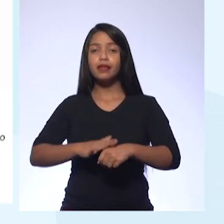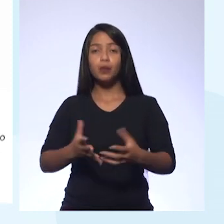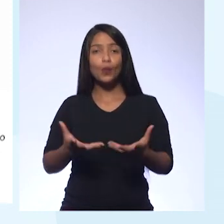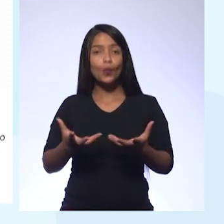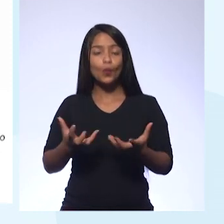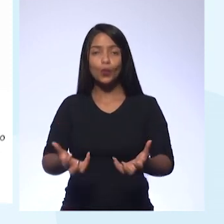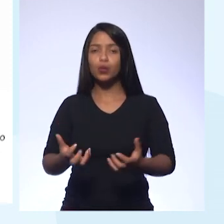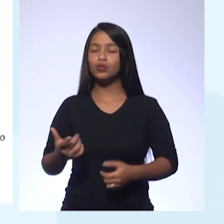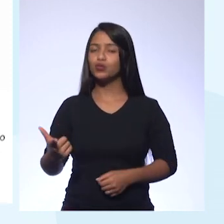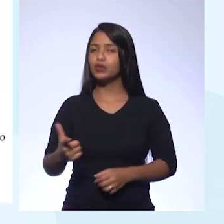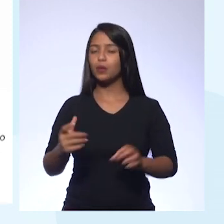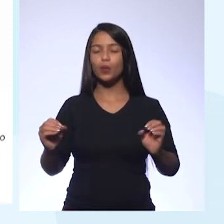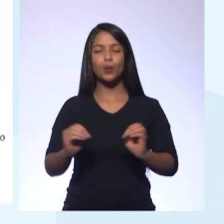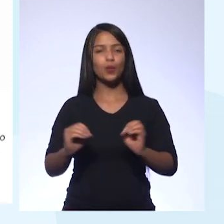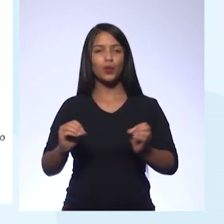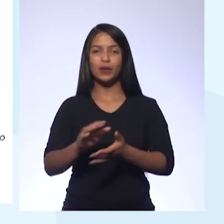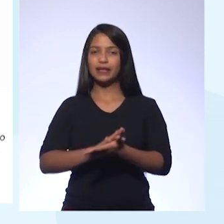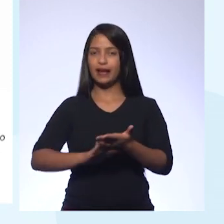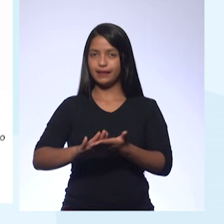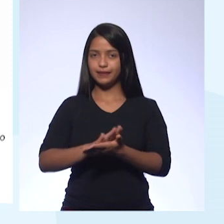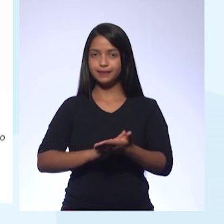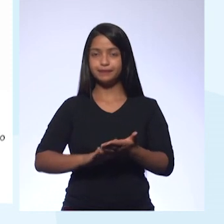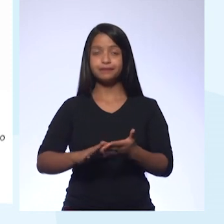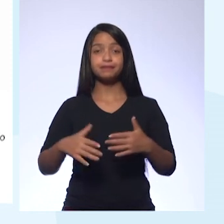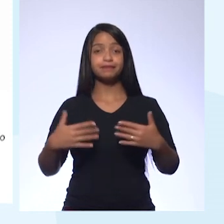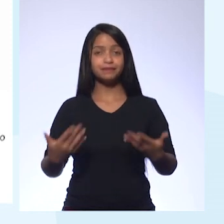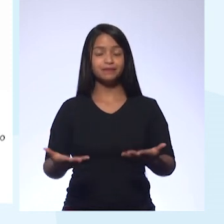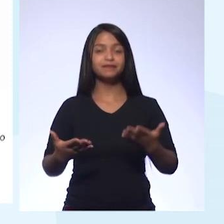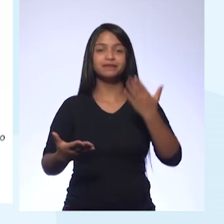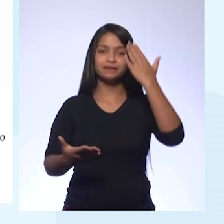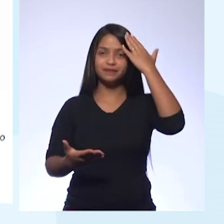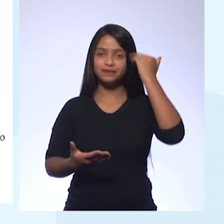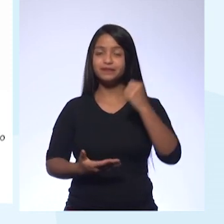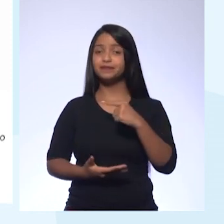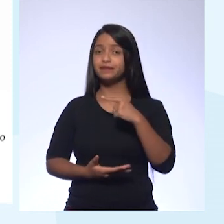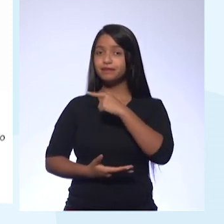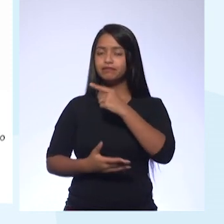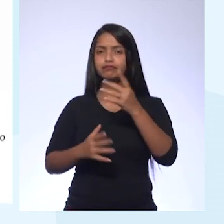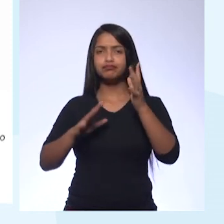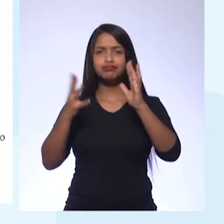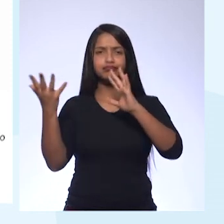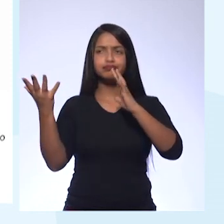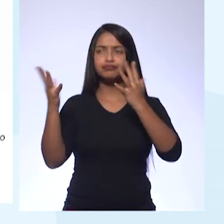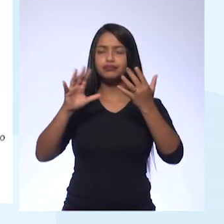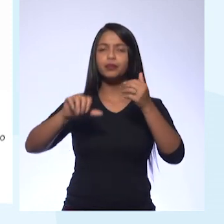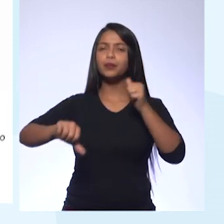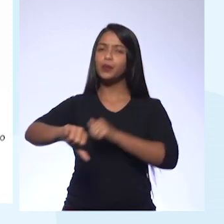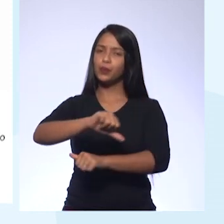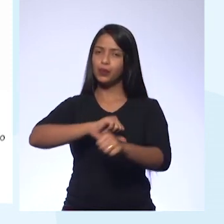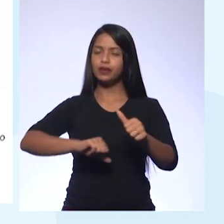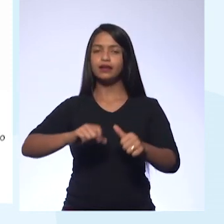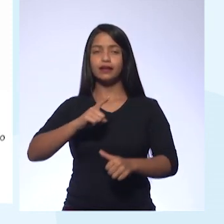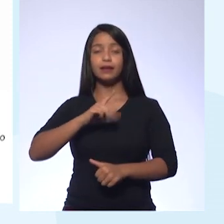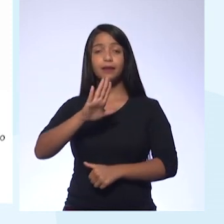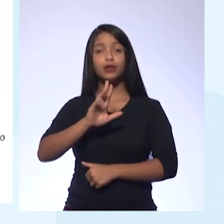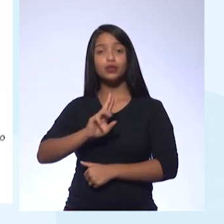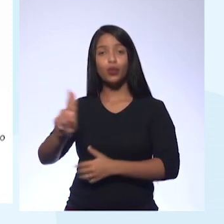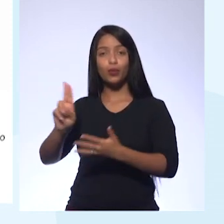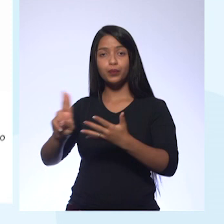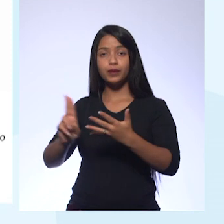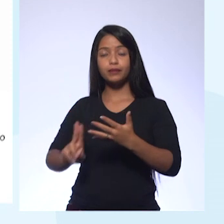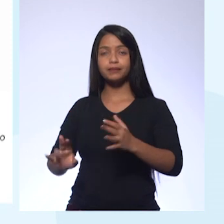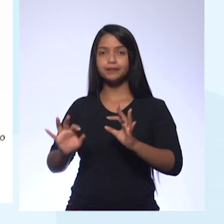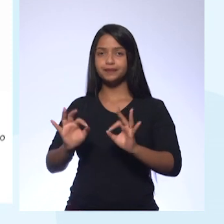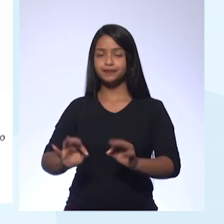período algum do ano. Então a gente sabe que essas dinâmicas às vezes têm algumas modificaçõezinhas, mas a classificação é essa. Aí a gente vai